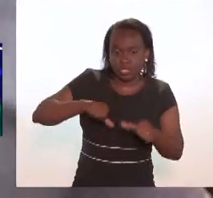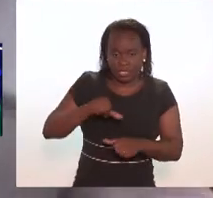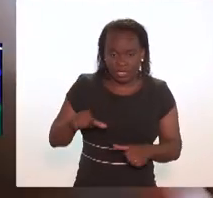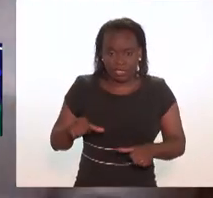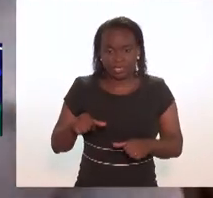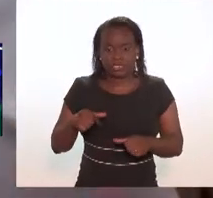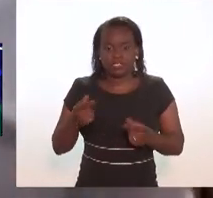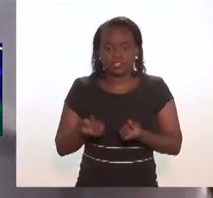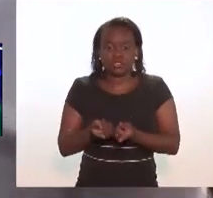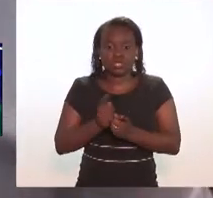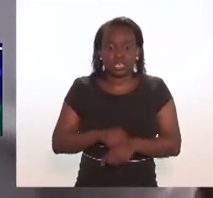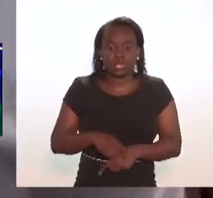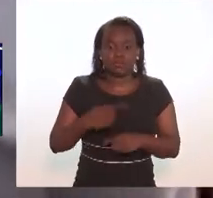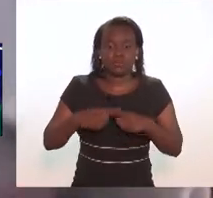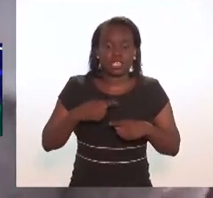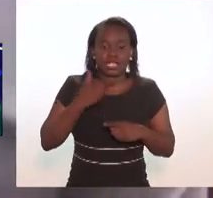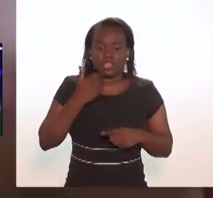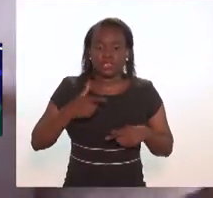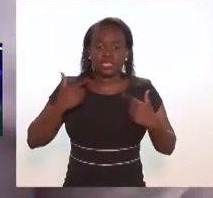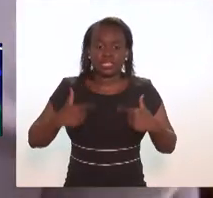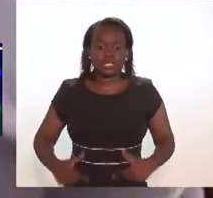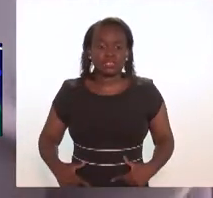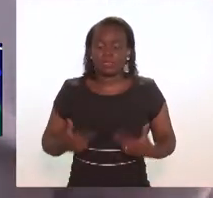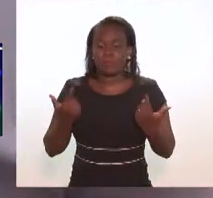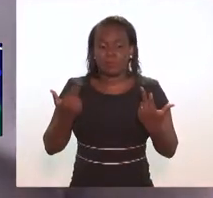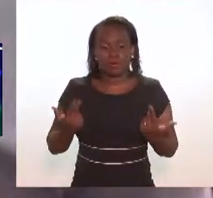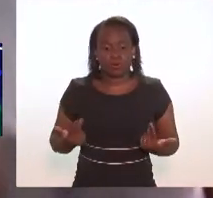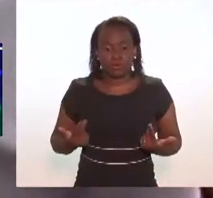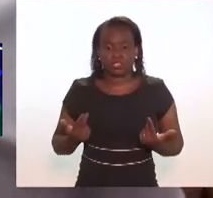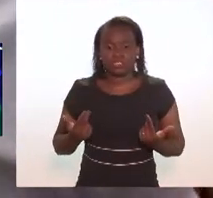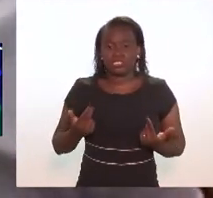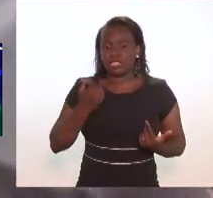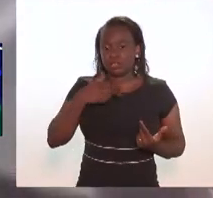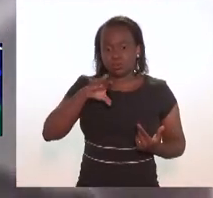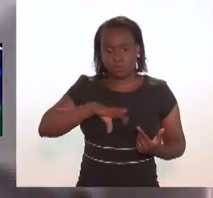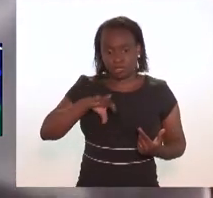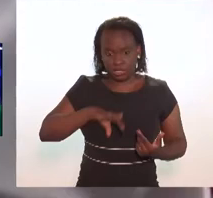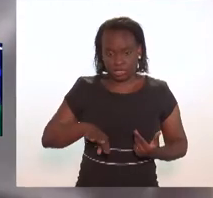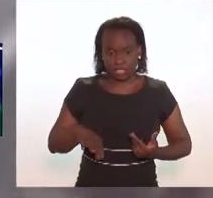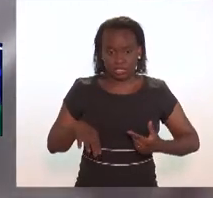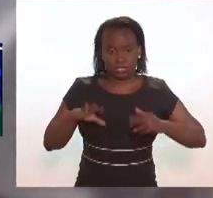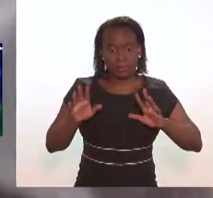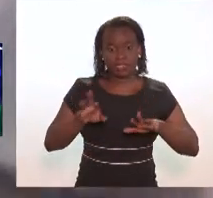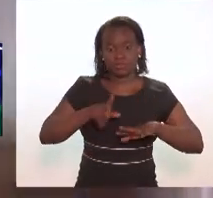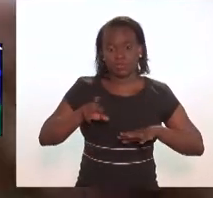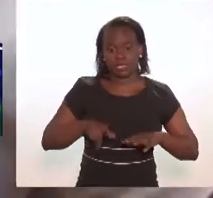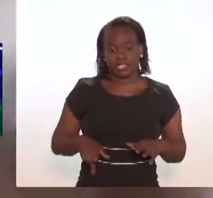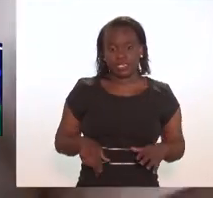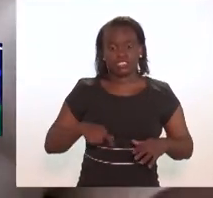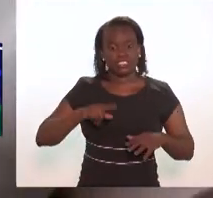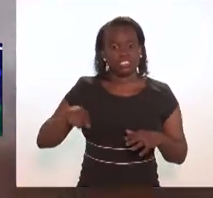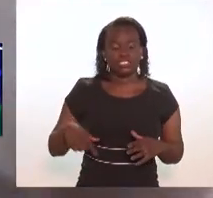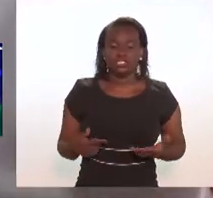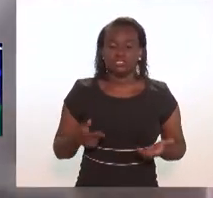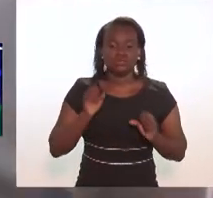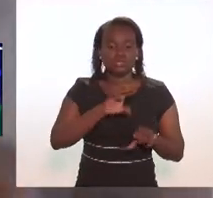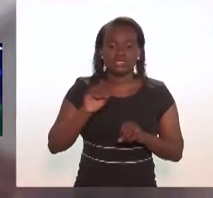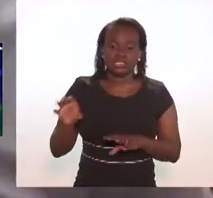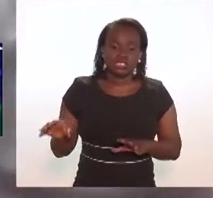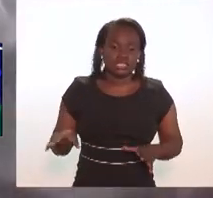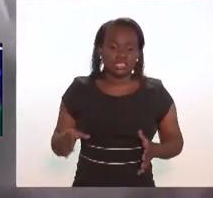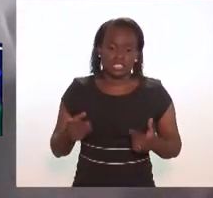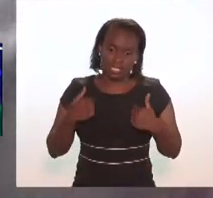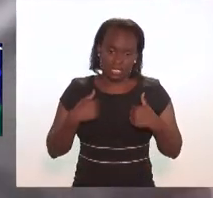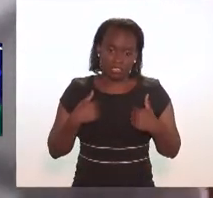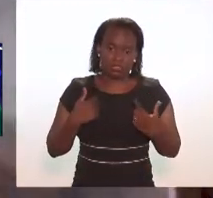como se a linguagem neutra fosse a mesma coisa que a língua portuguesa, coisa que não é. A gente não ensina a língua do P. Eu,